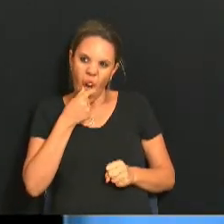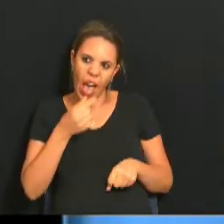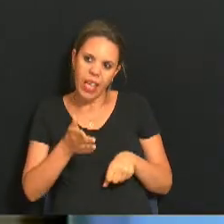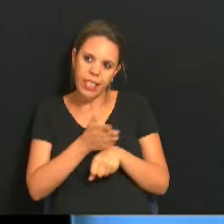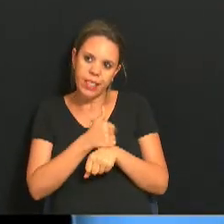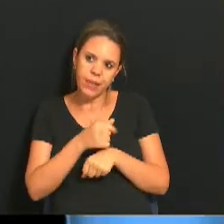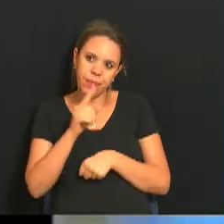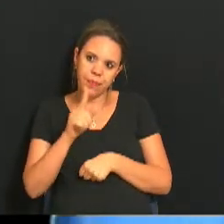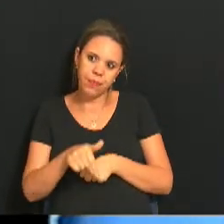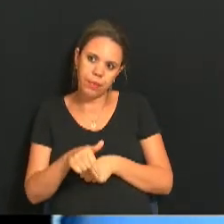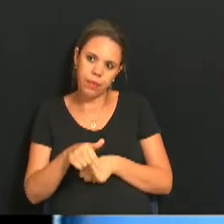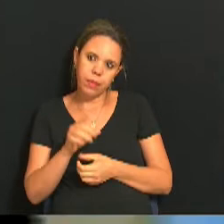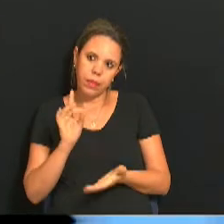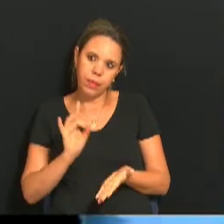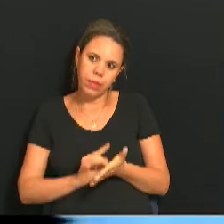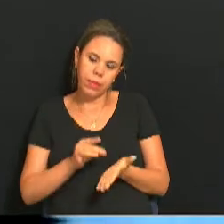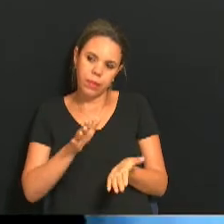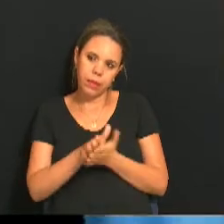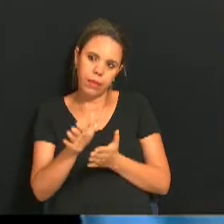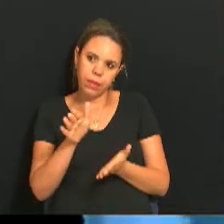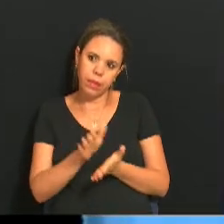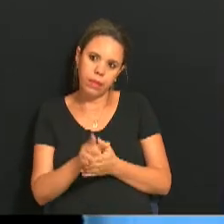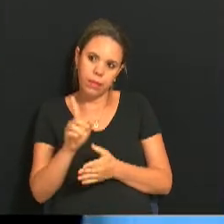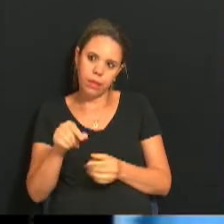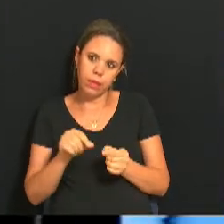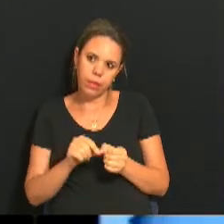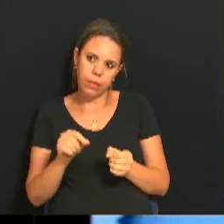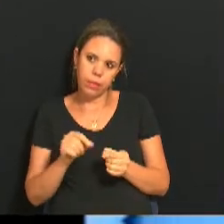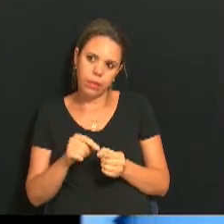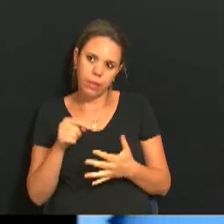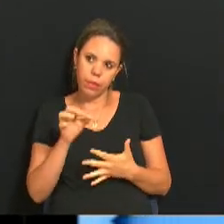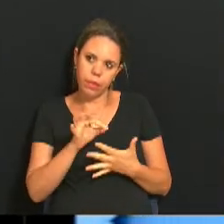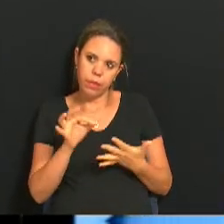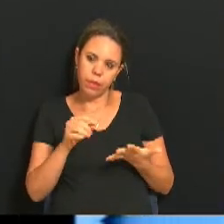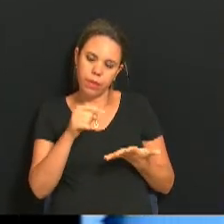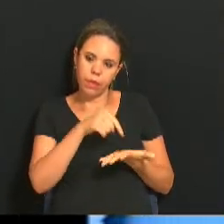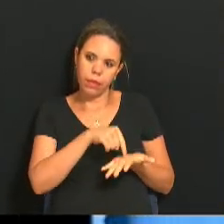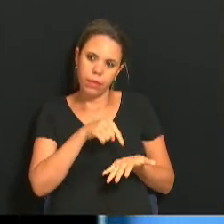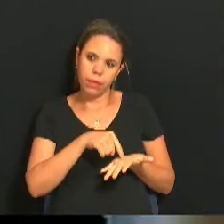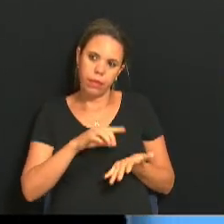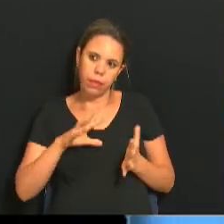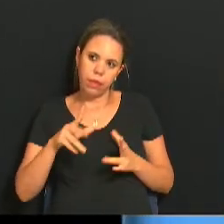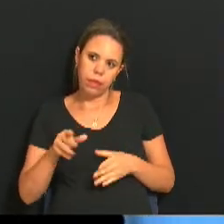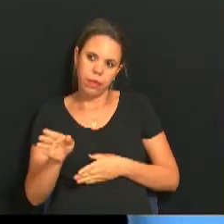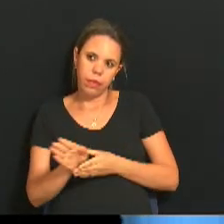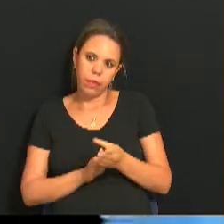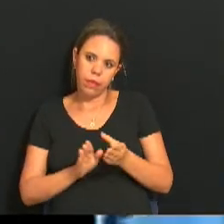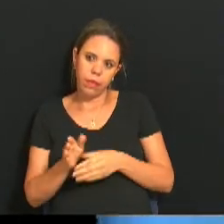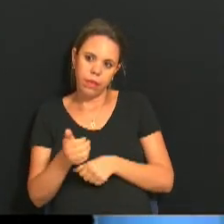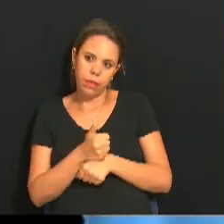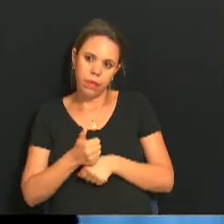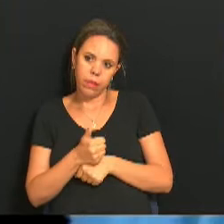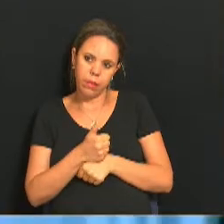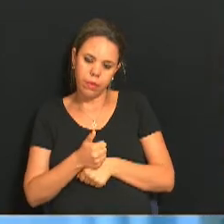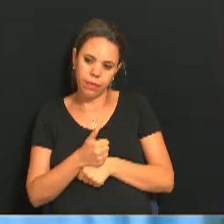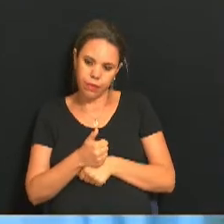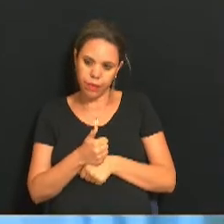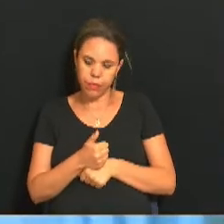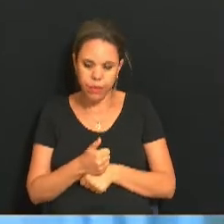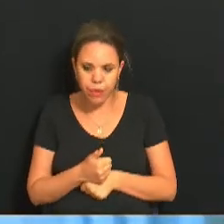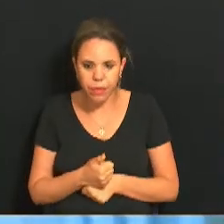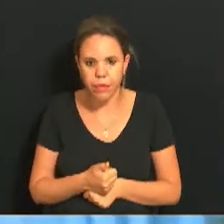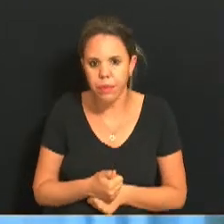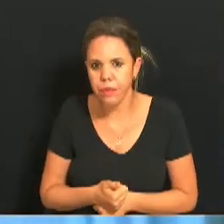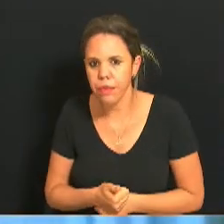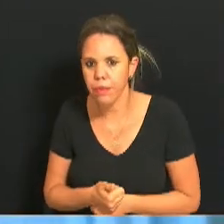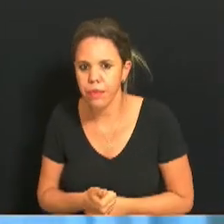seja É de fato publicada ela passa na mão os conselheiros para que eles válida aí a